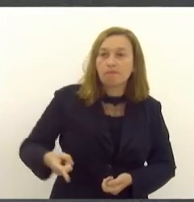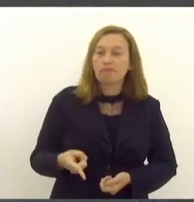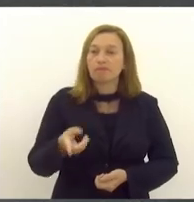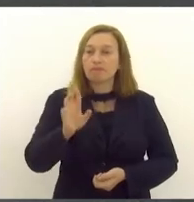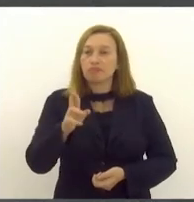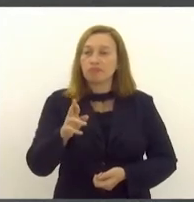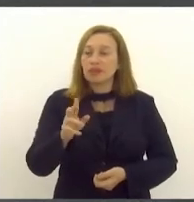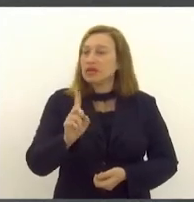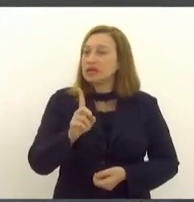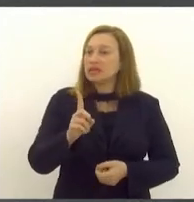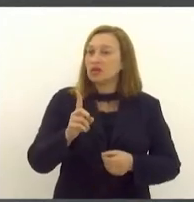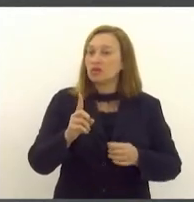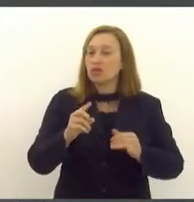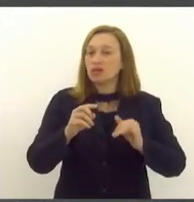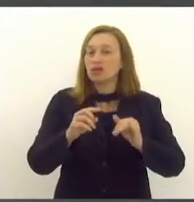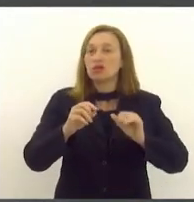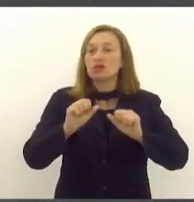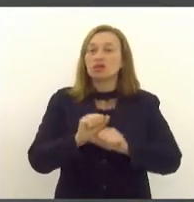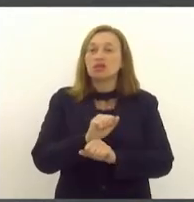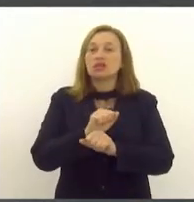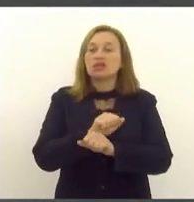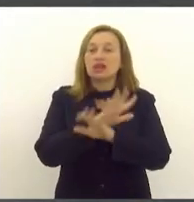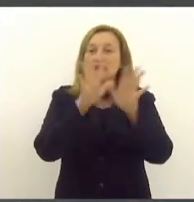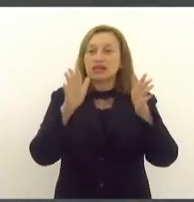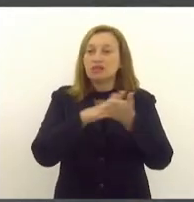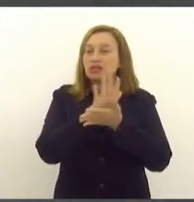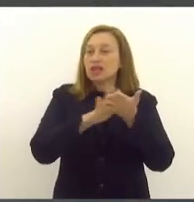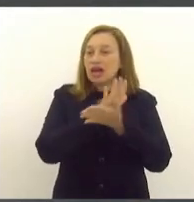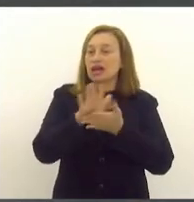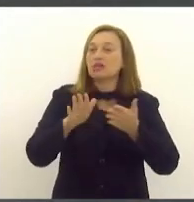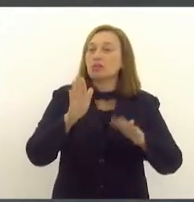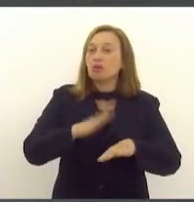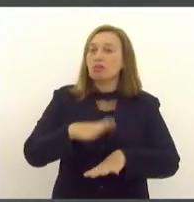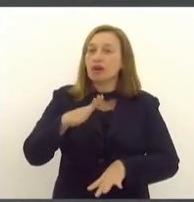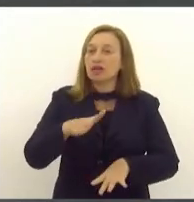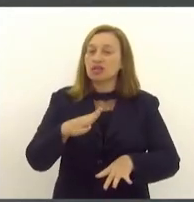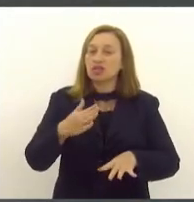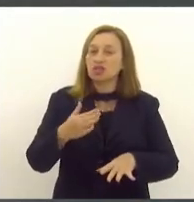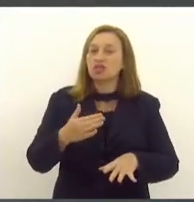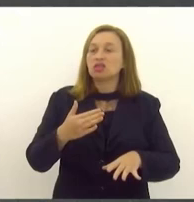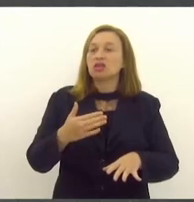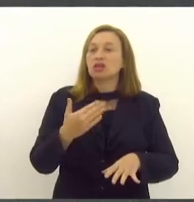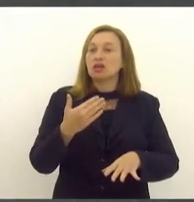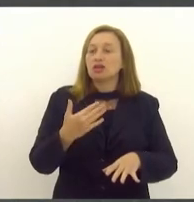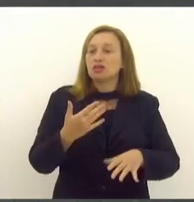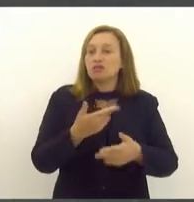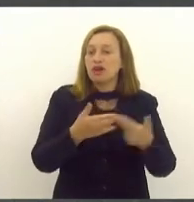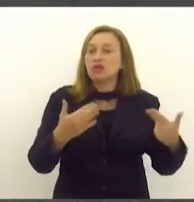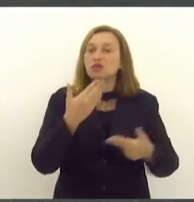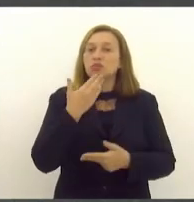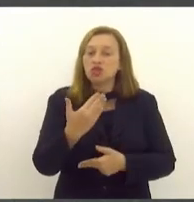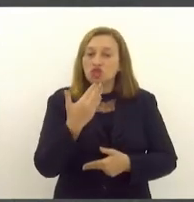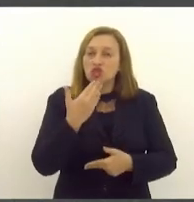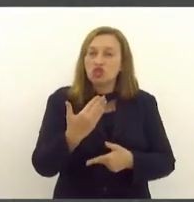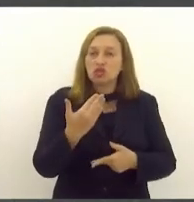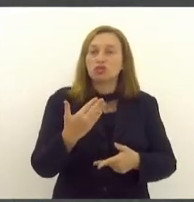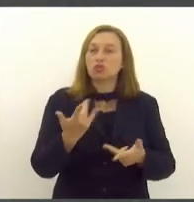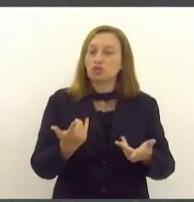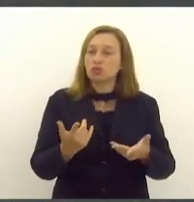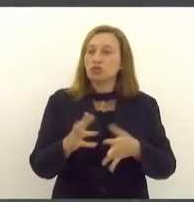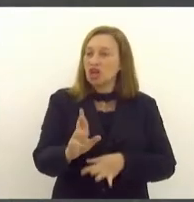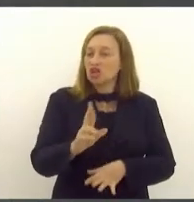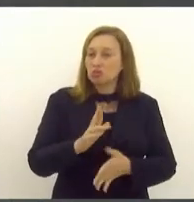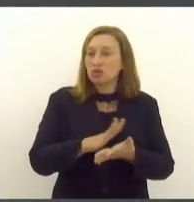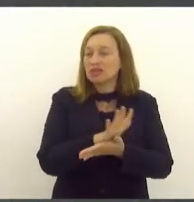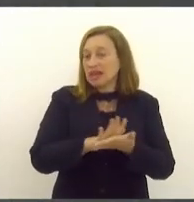não prestou contas até hoje por mais que tenha sido objeto de diversos requerimentos inclusive Deputado Alan Lopes e que não precisa